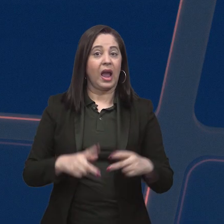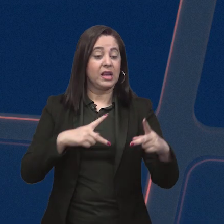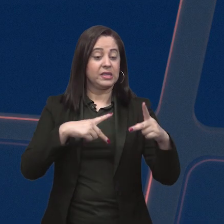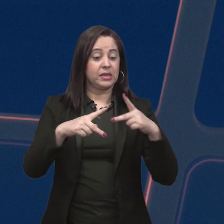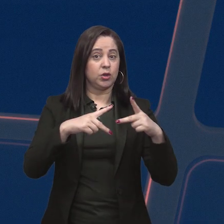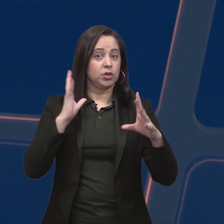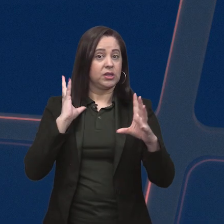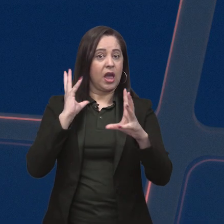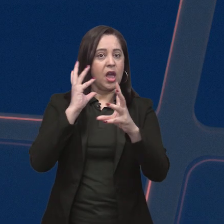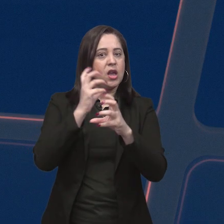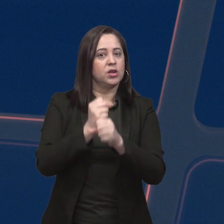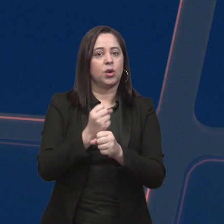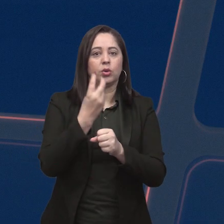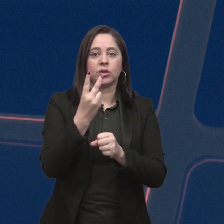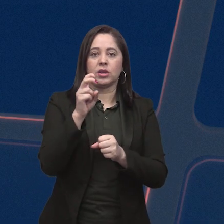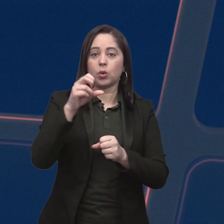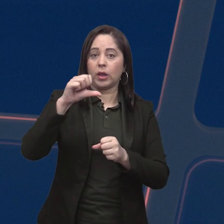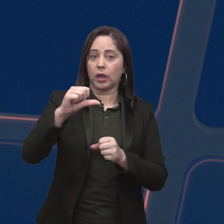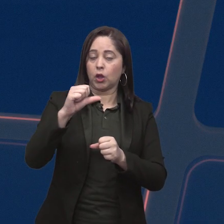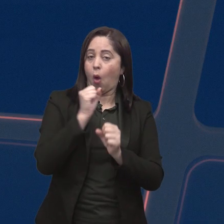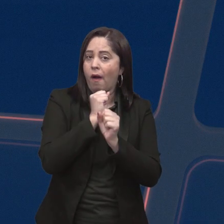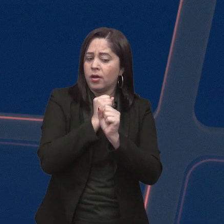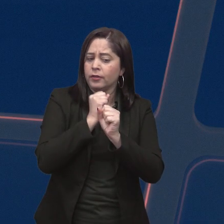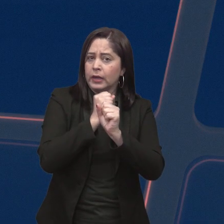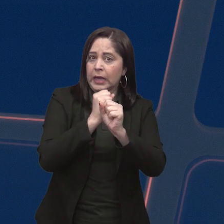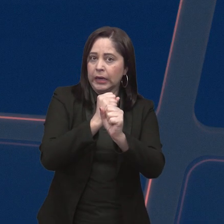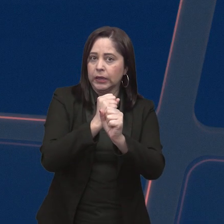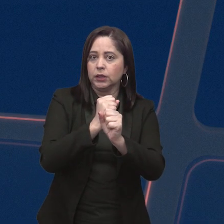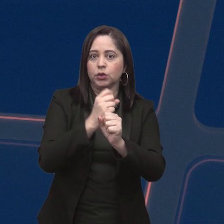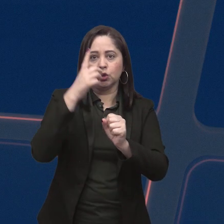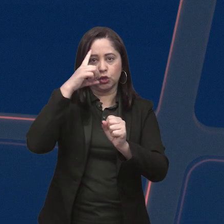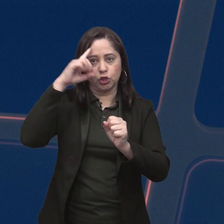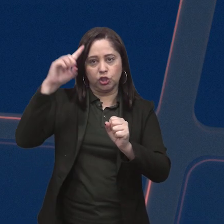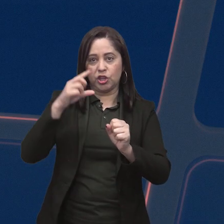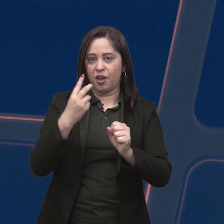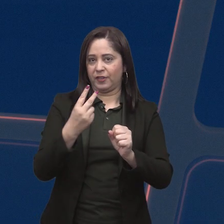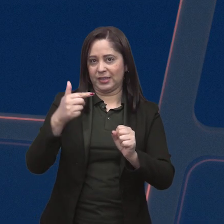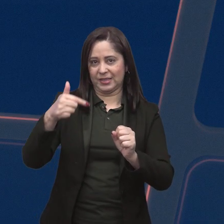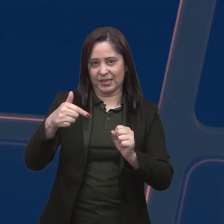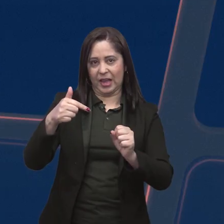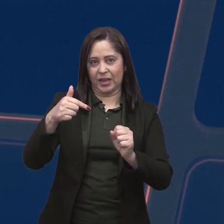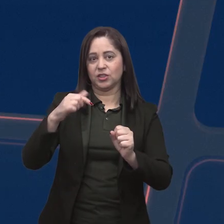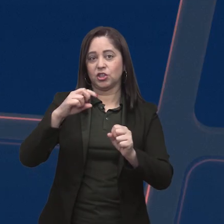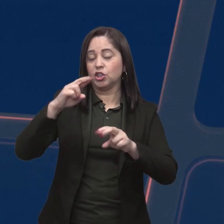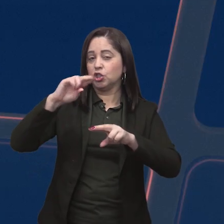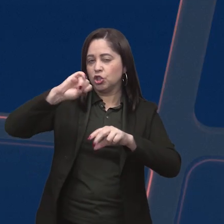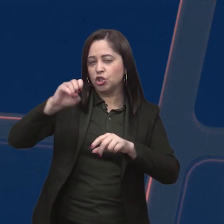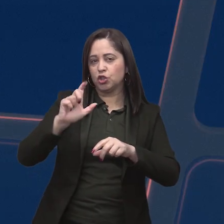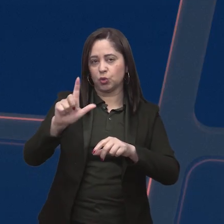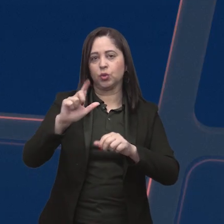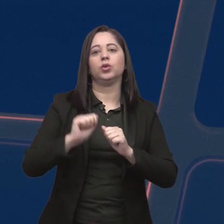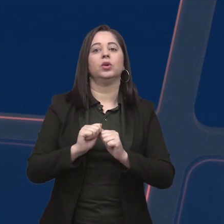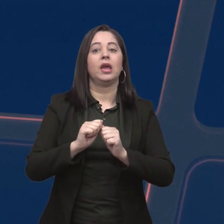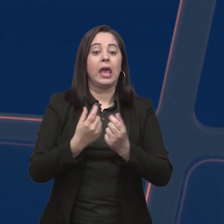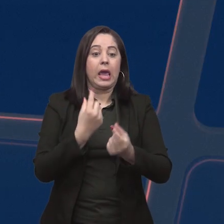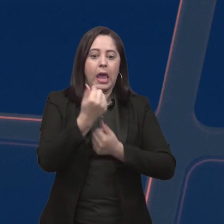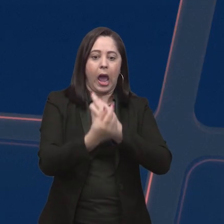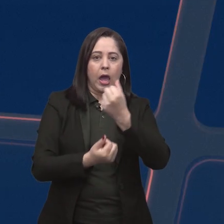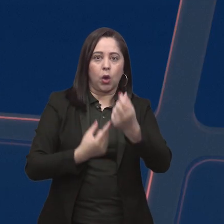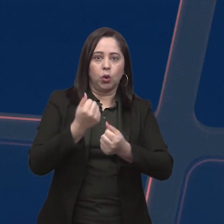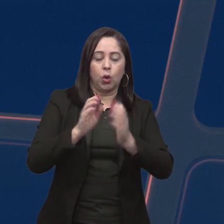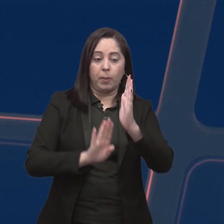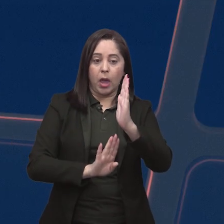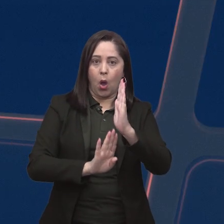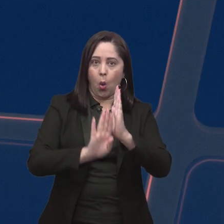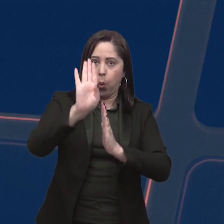São José dos Campos completou 259 anos no último dia 27 de julho. E os números da economia